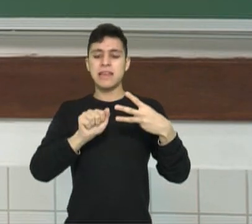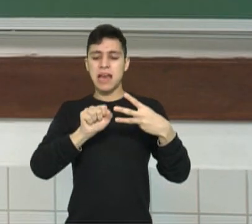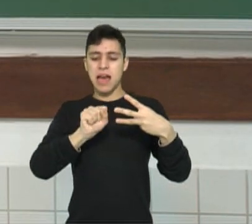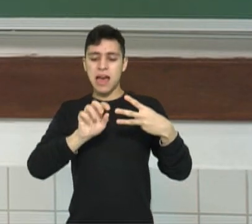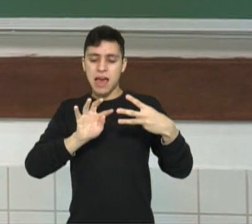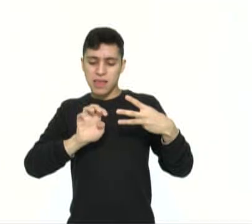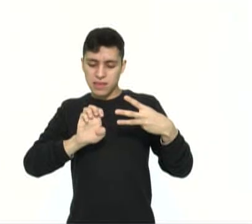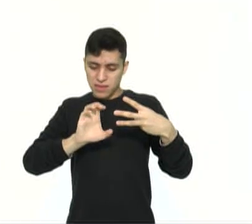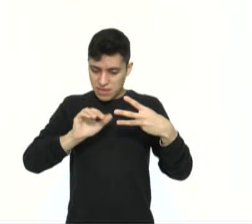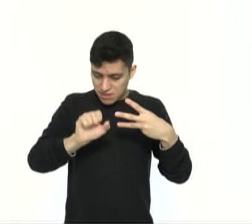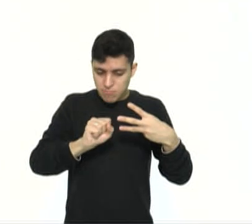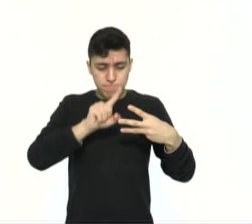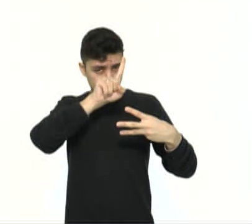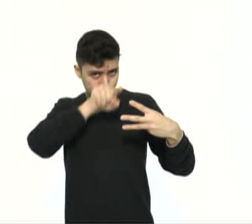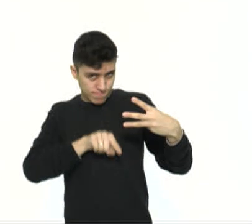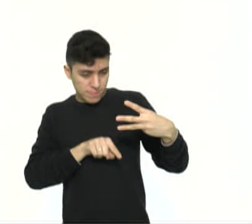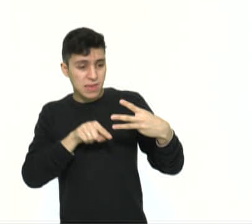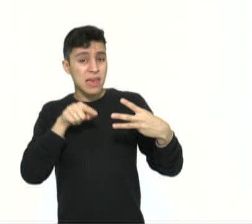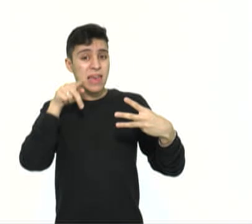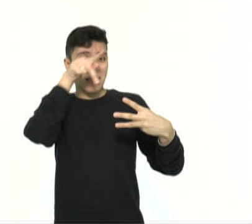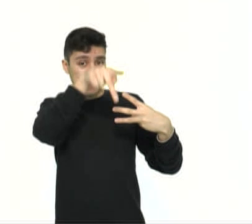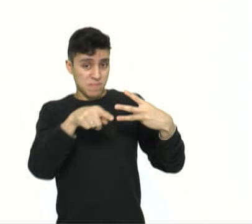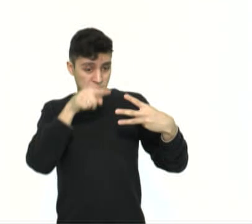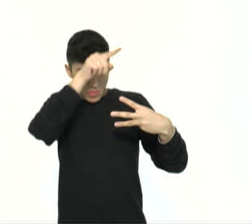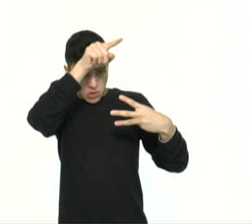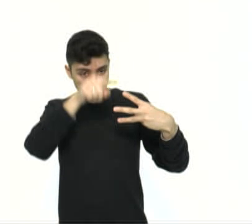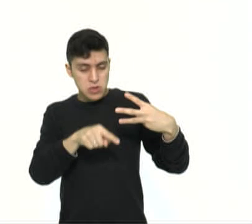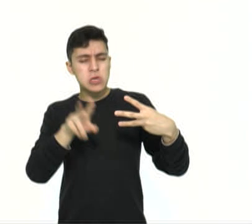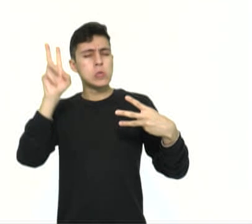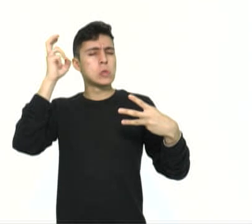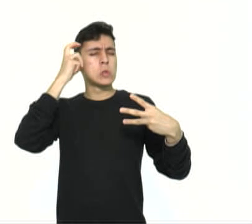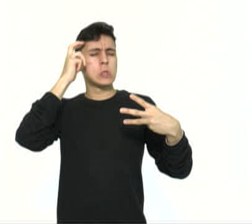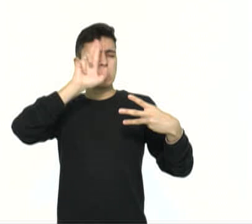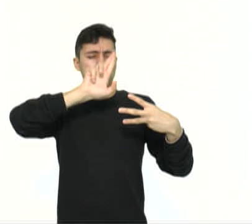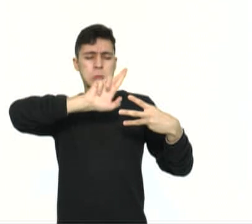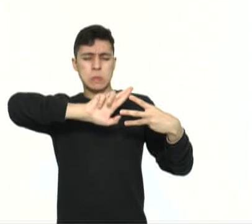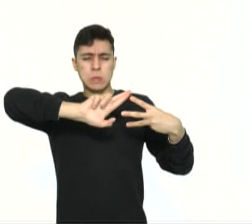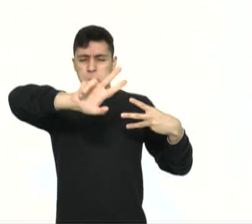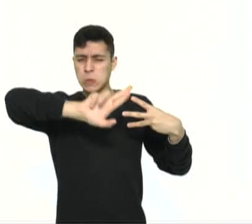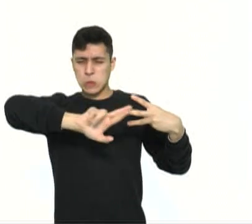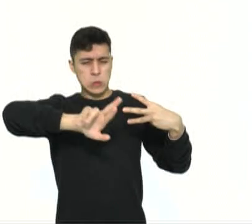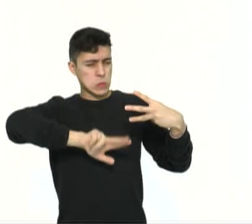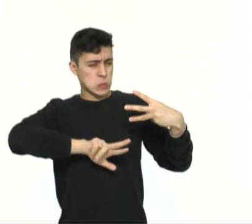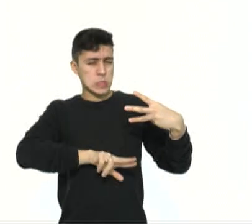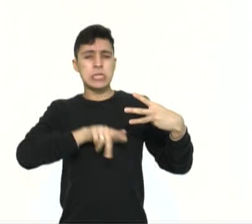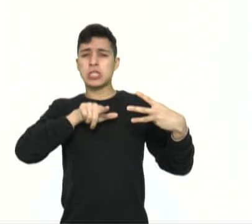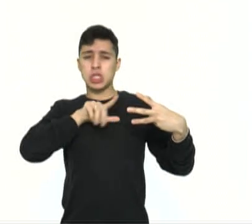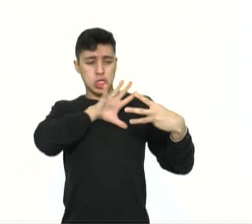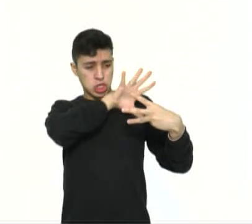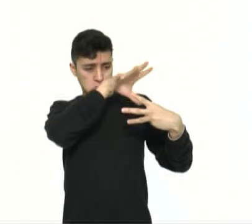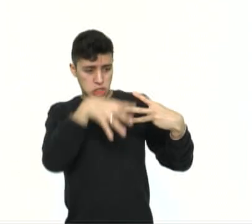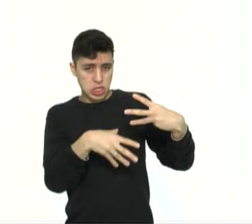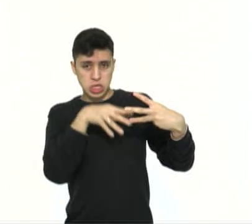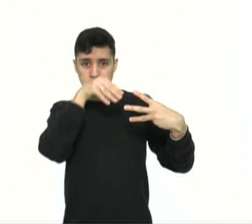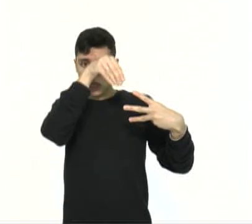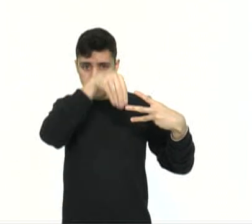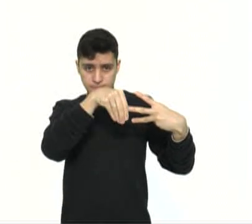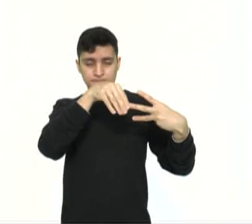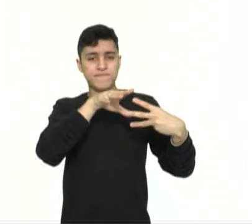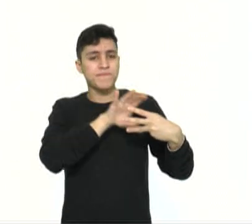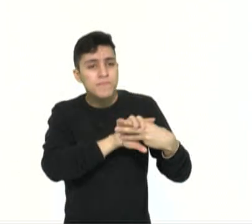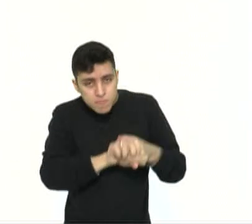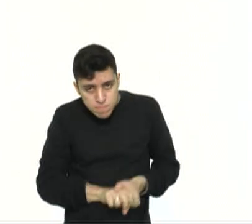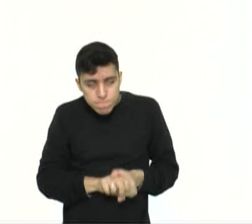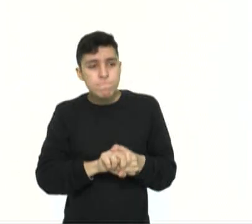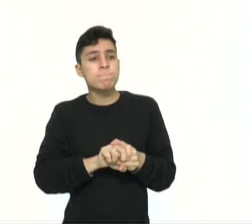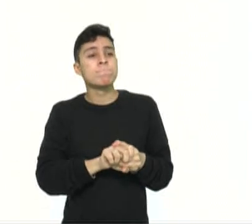que esses povos pré-colombianos, eles tinham culturas e formas de organizações diversas entre eles.